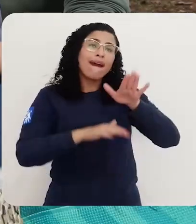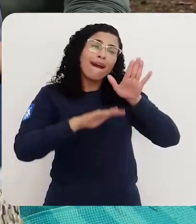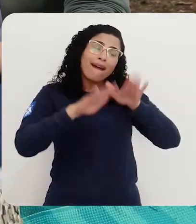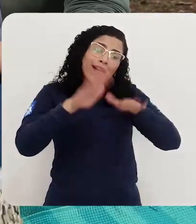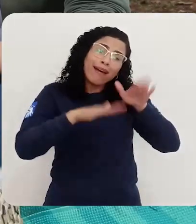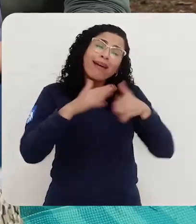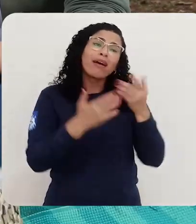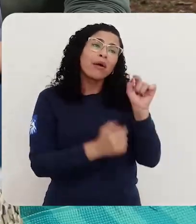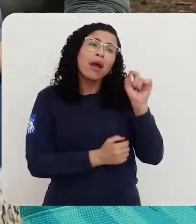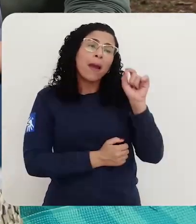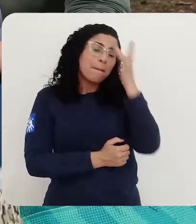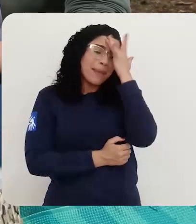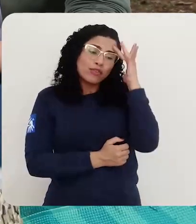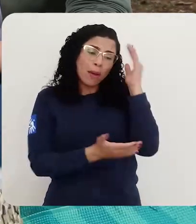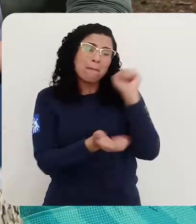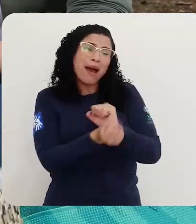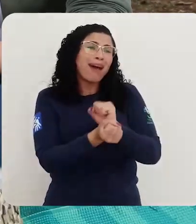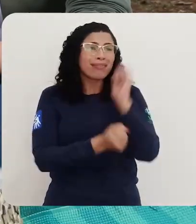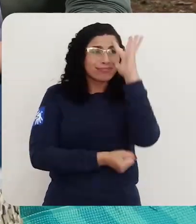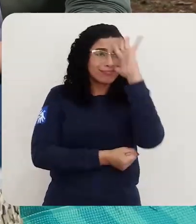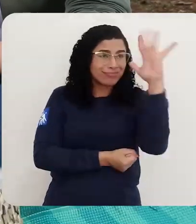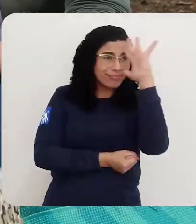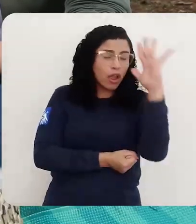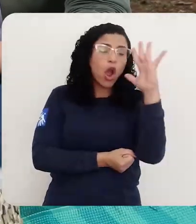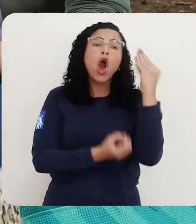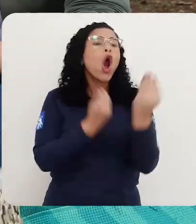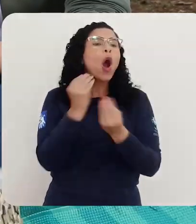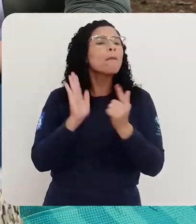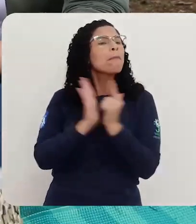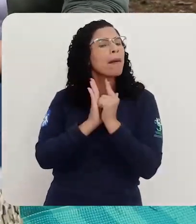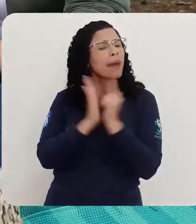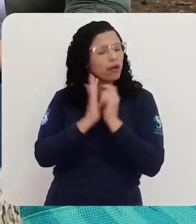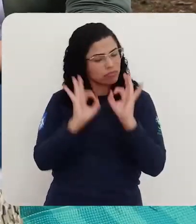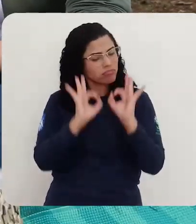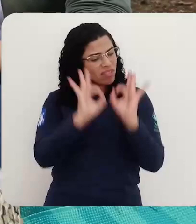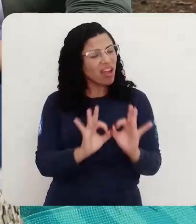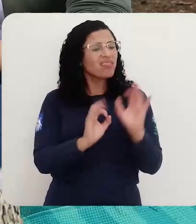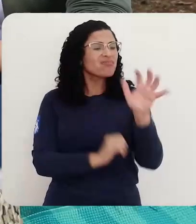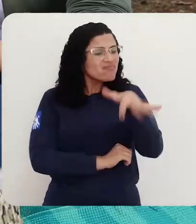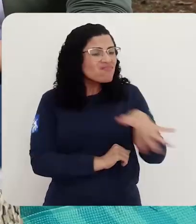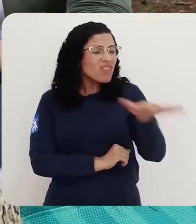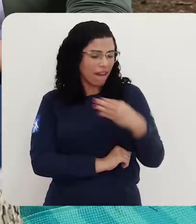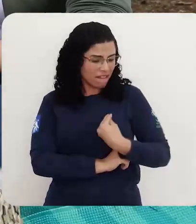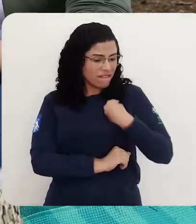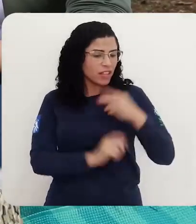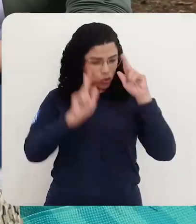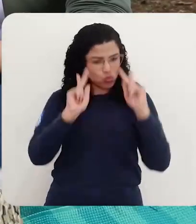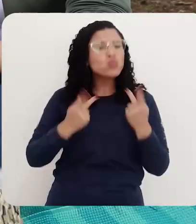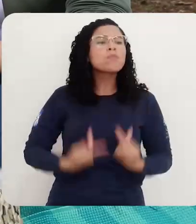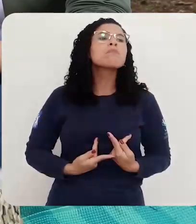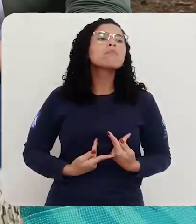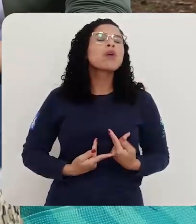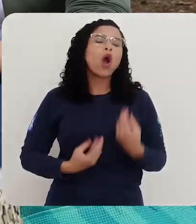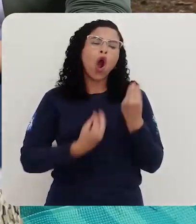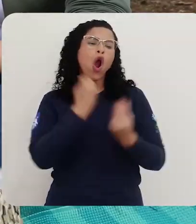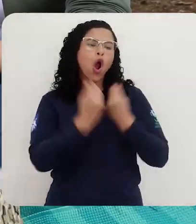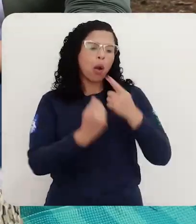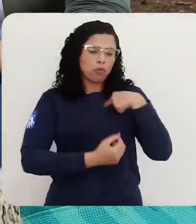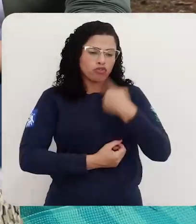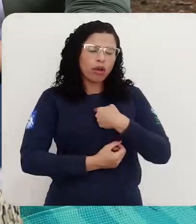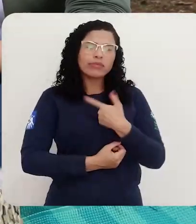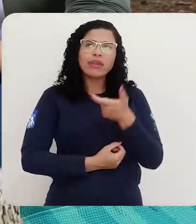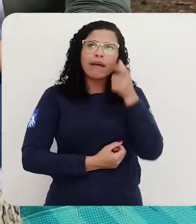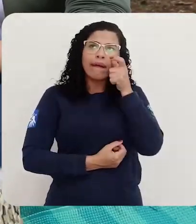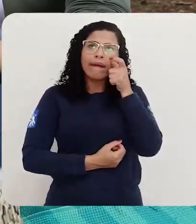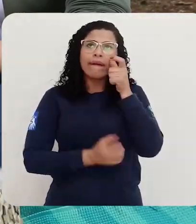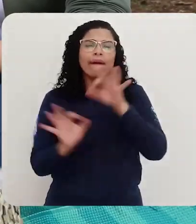ambiente, tem feito com que as pessoas não refletissem sobre o papel do ambiente para a vida do ser humano. É